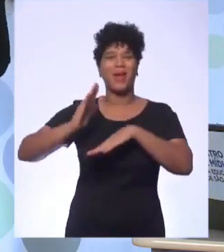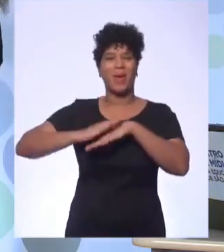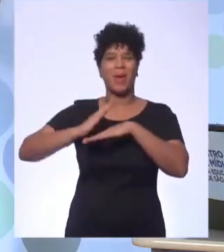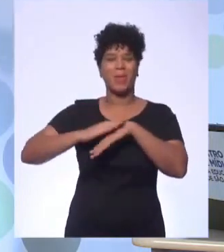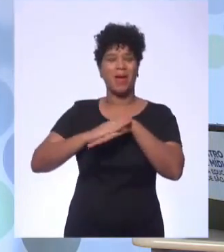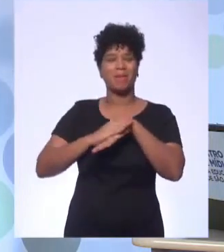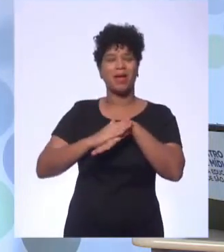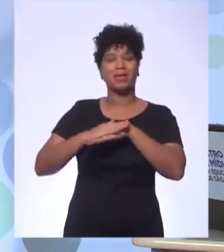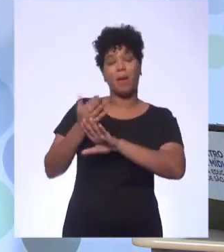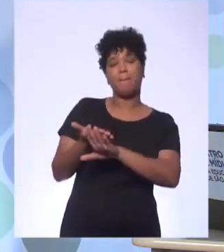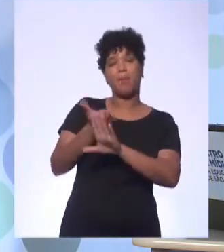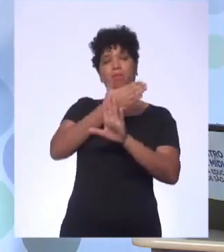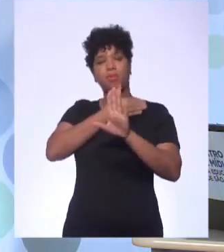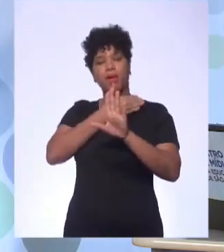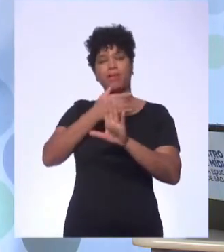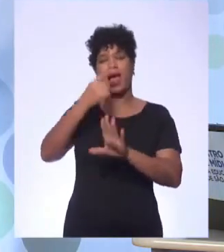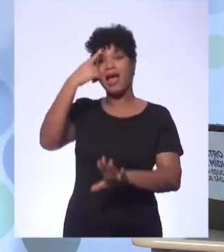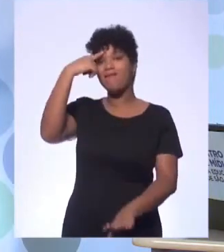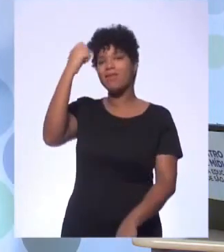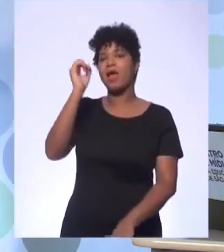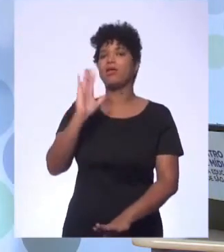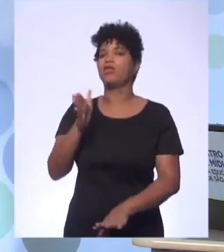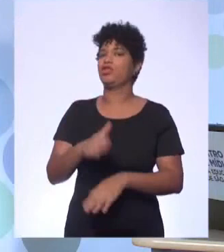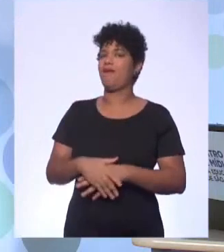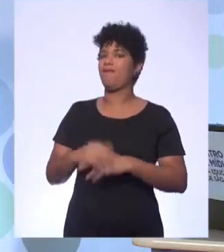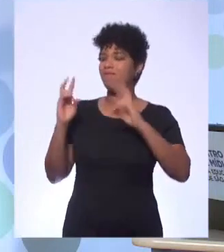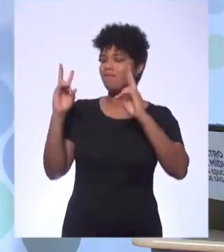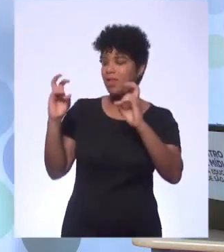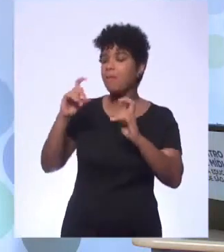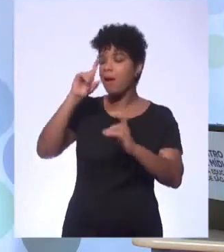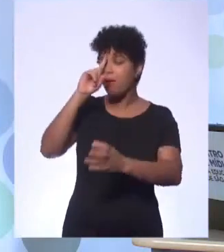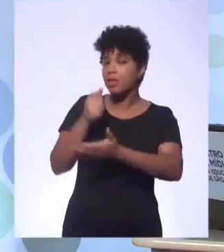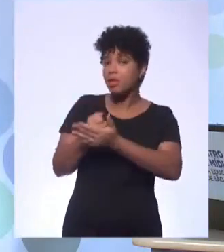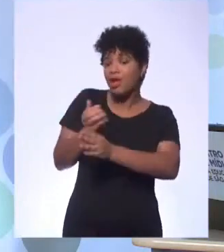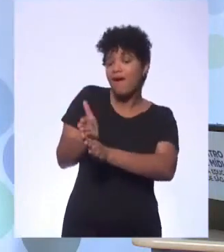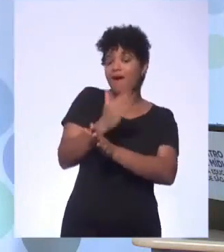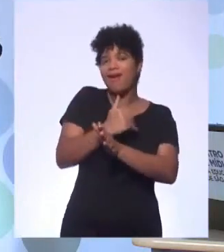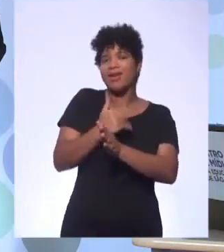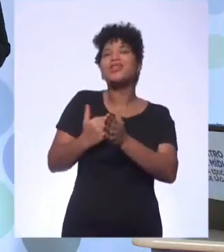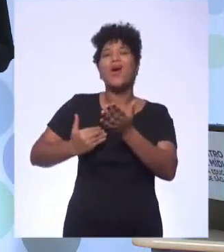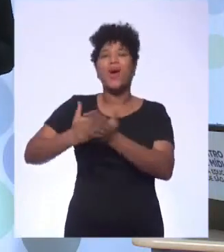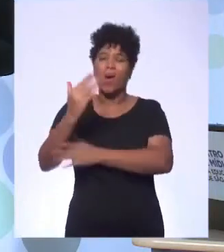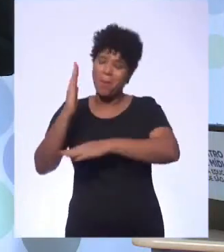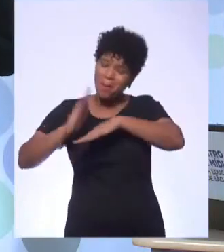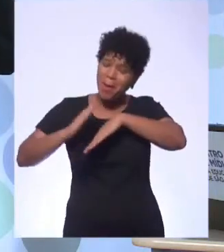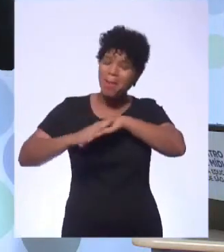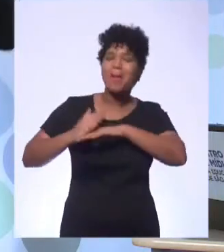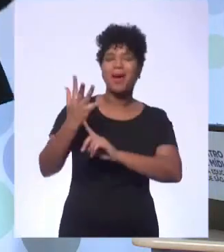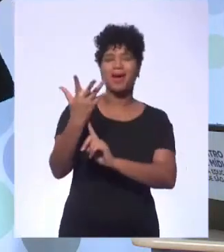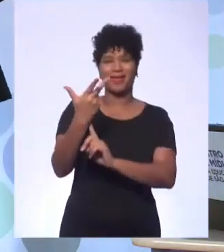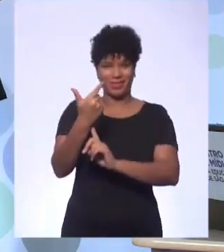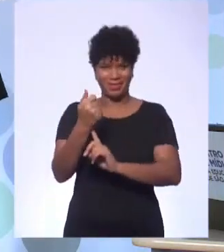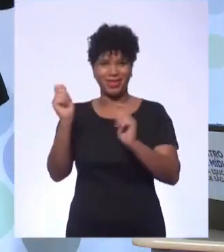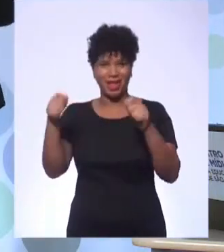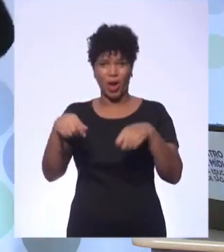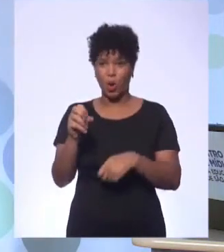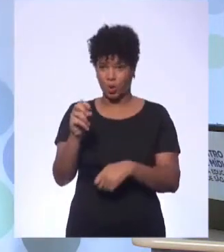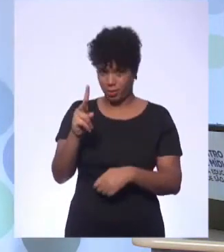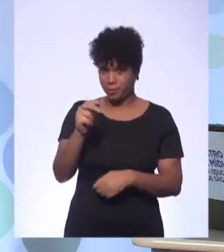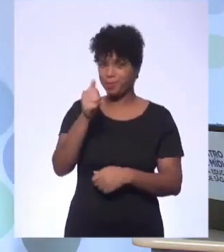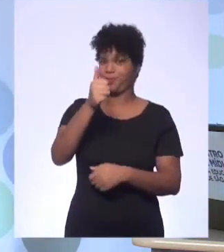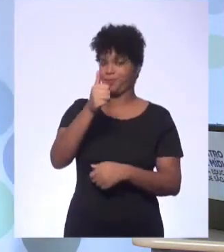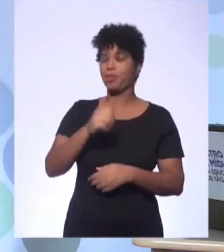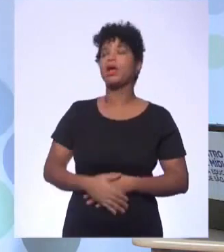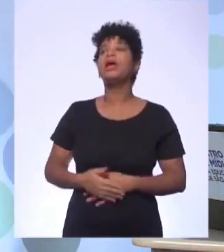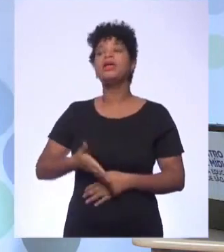uma ideia que já existia por trás, para fazer com que essa série toda faça algum sentido para quem vai observar. Tá bom? Então,